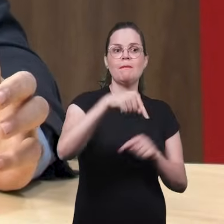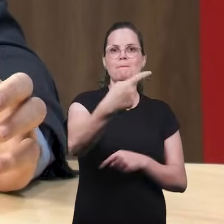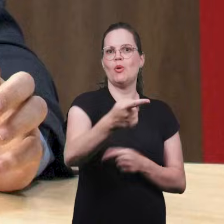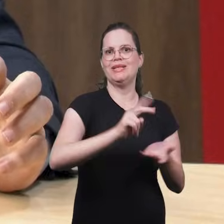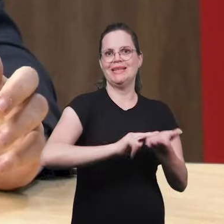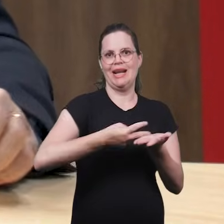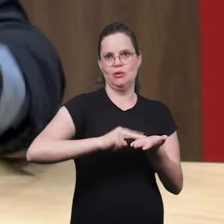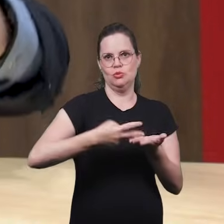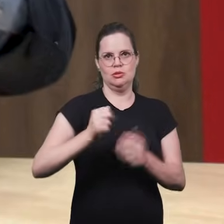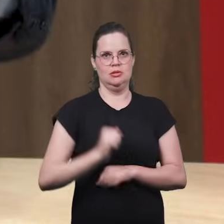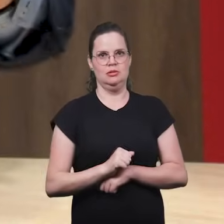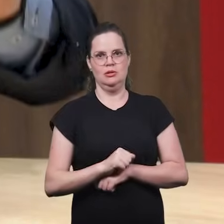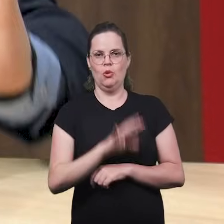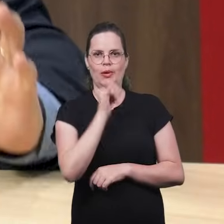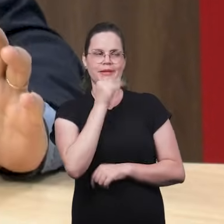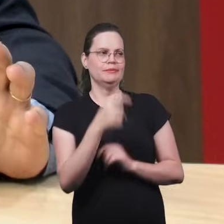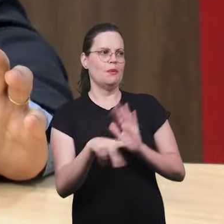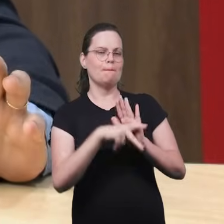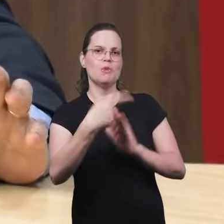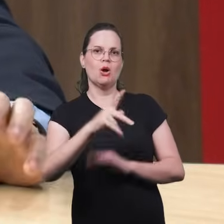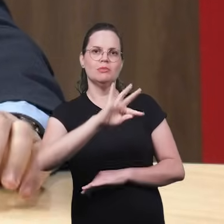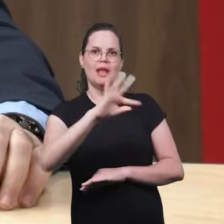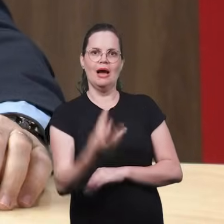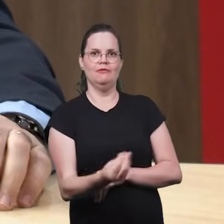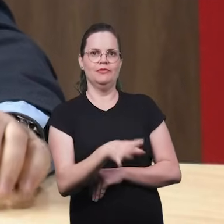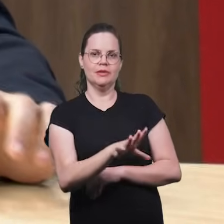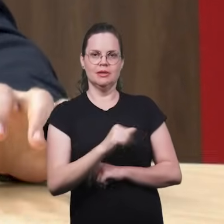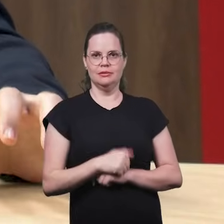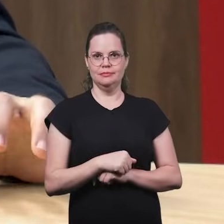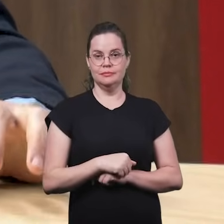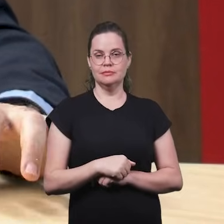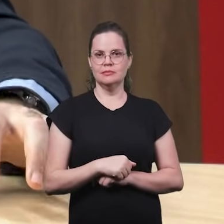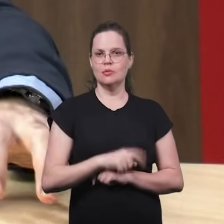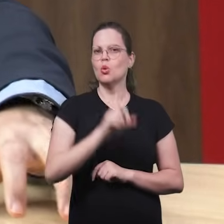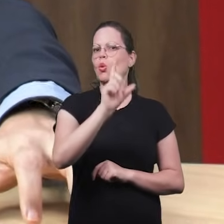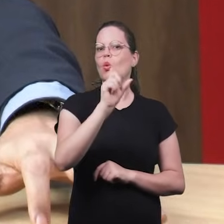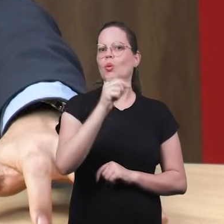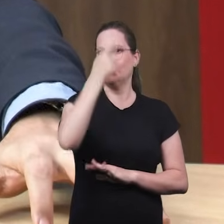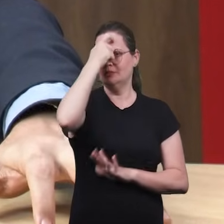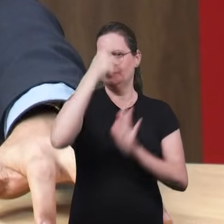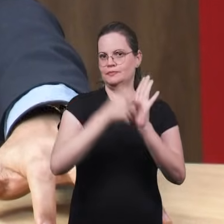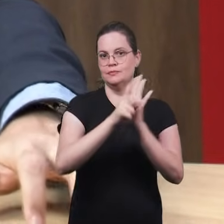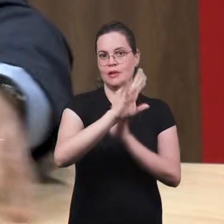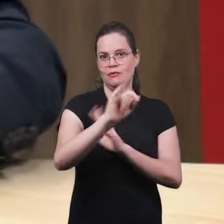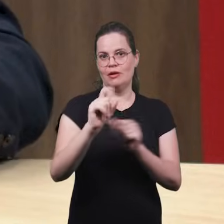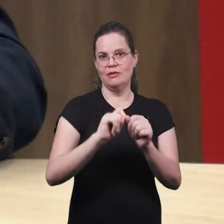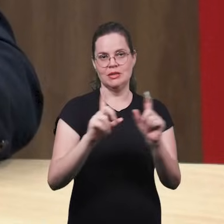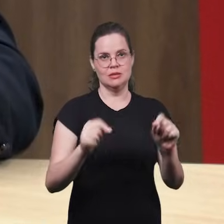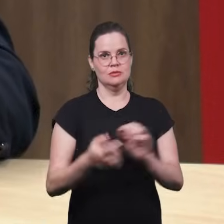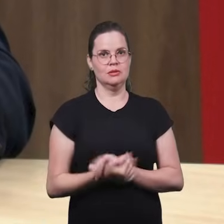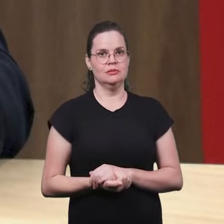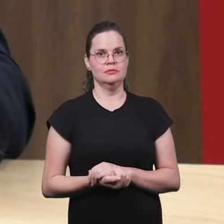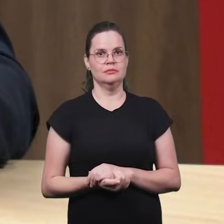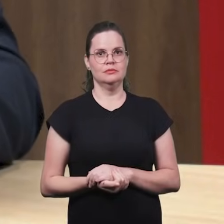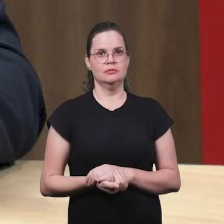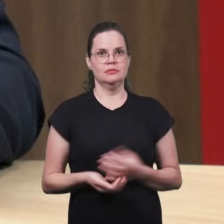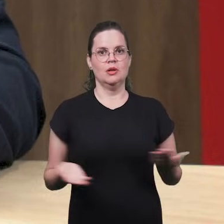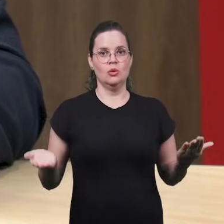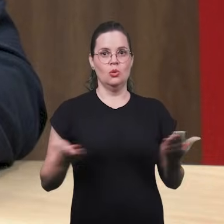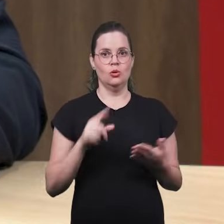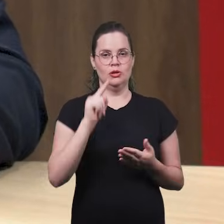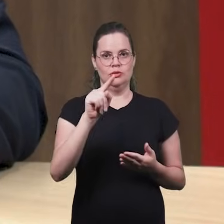Então, um dialeto africano, por exemplo. O que ela vai fazer? Hoje,